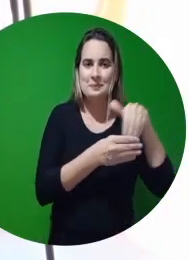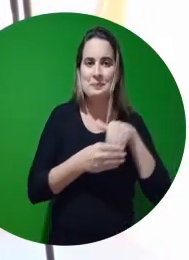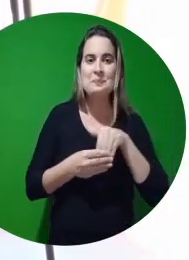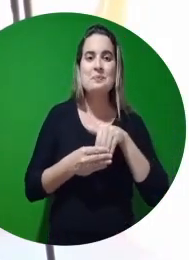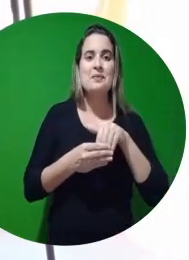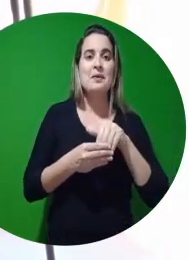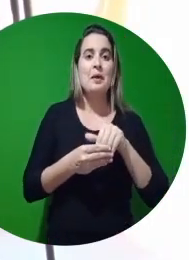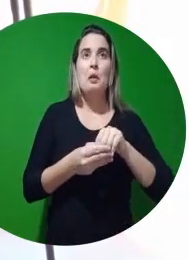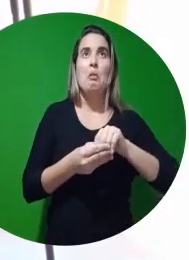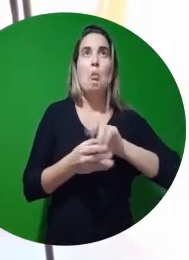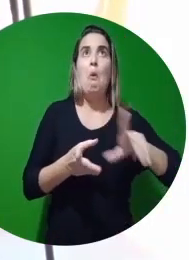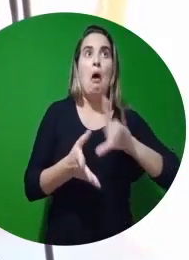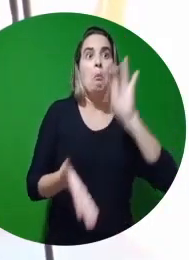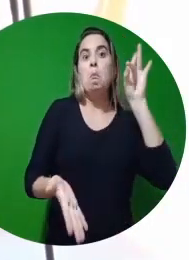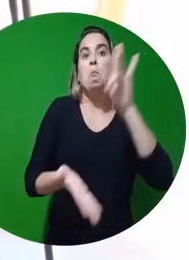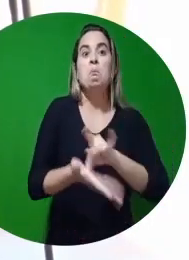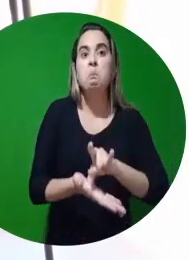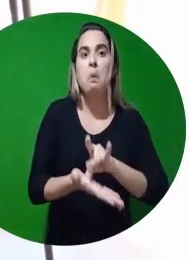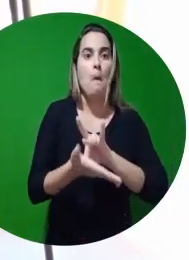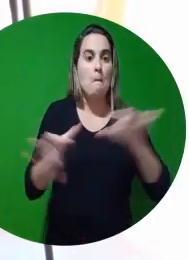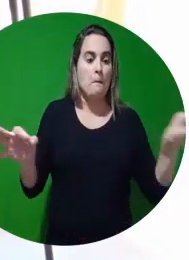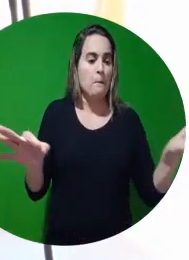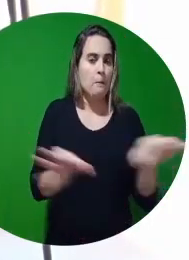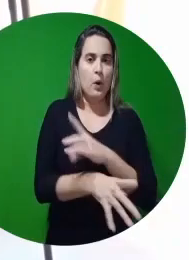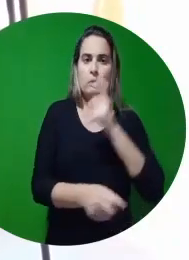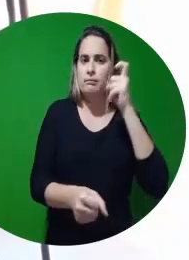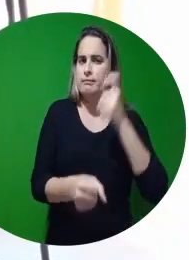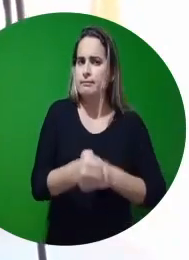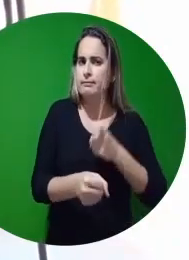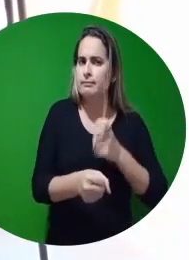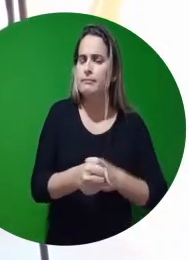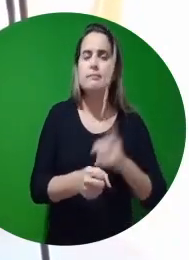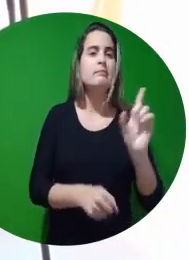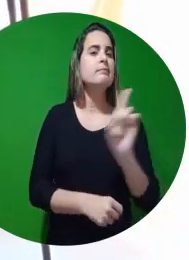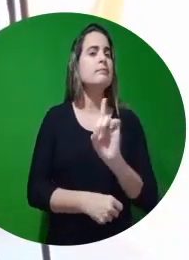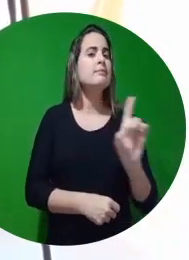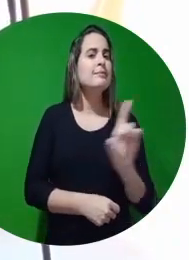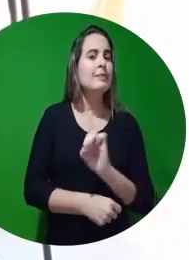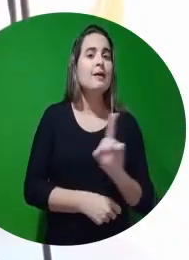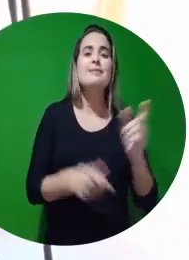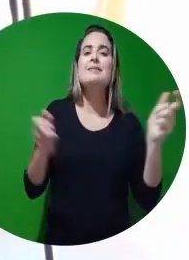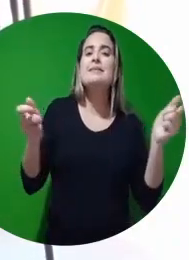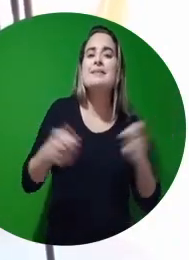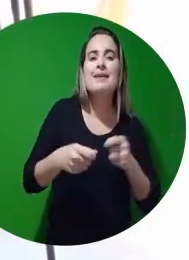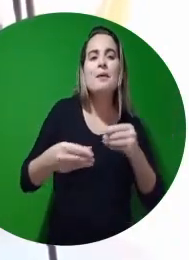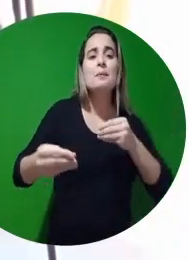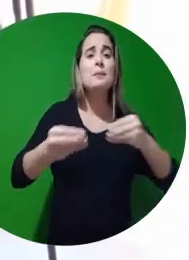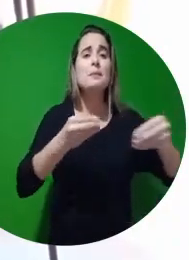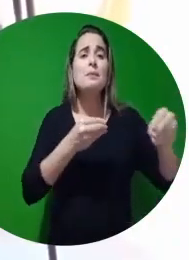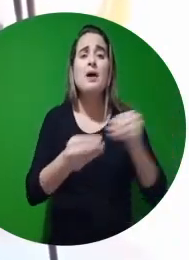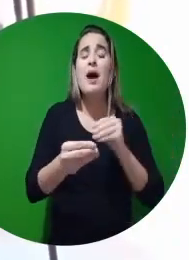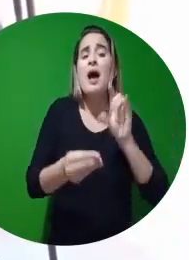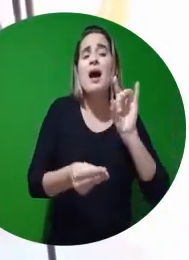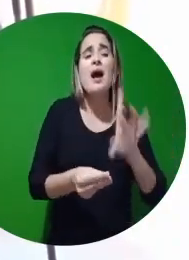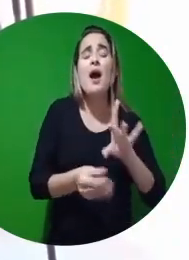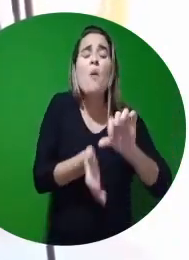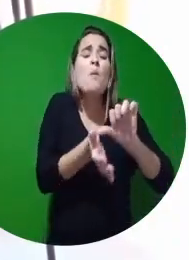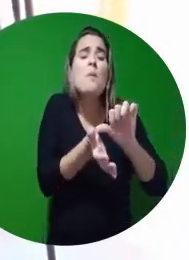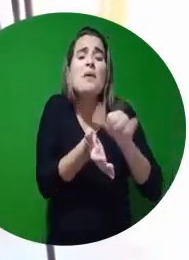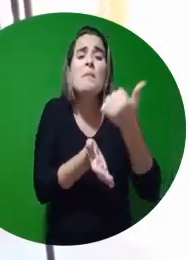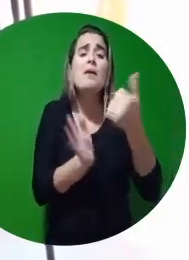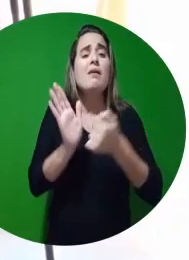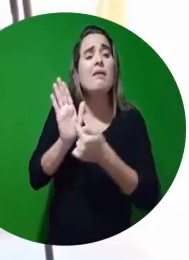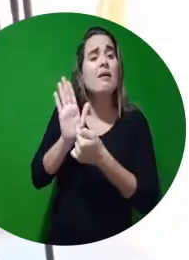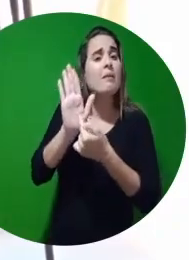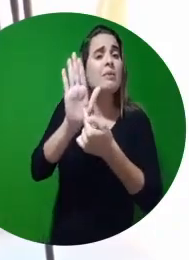vindouras não quer dizer que as últimas palavras as últimas decisões como estarão aí ela é muito especial